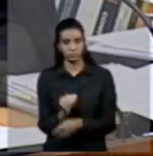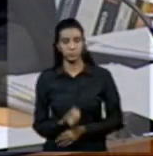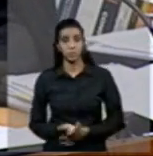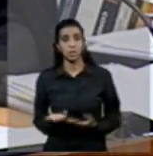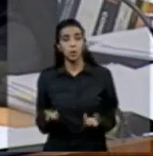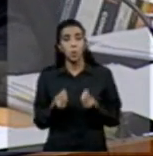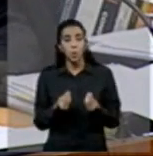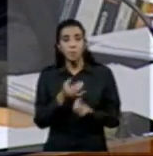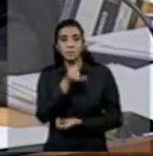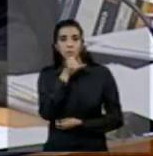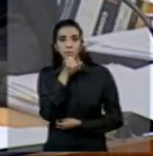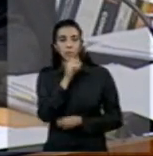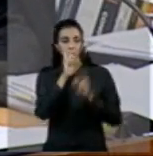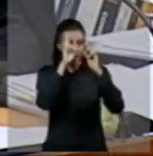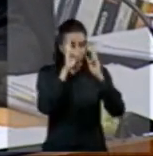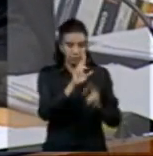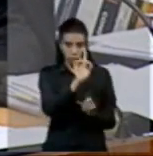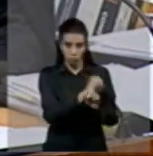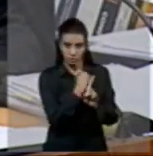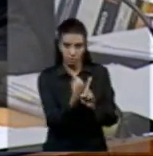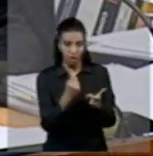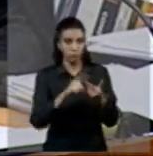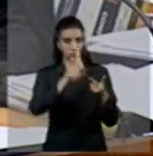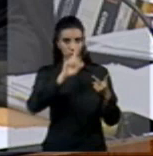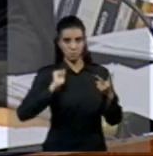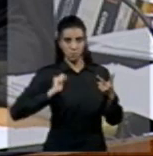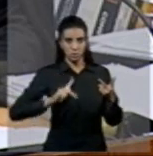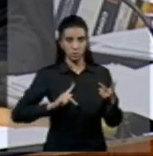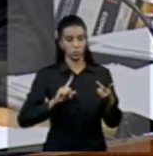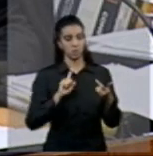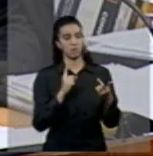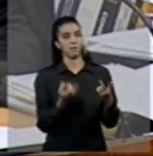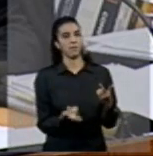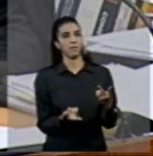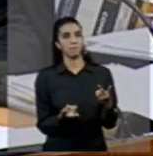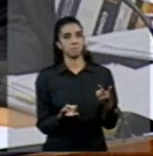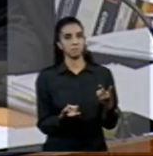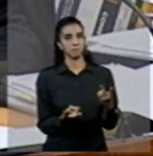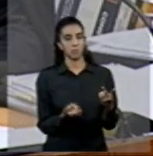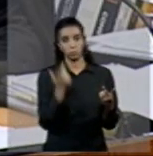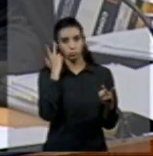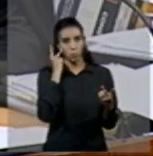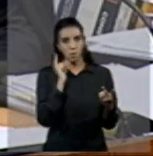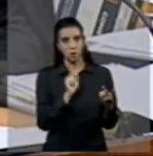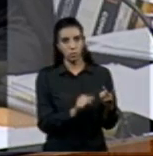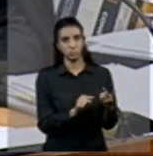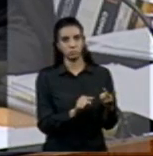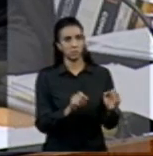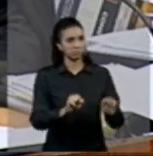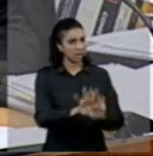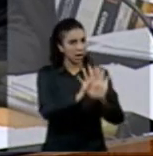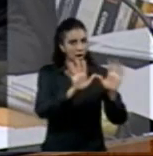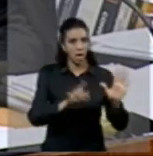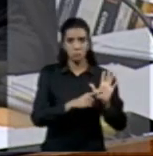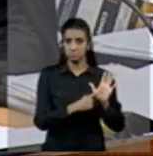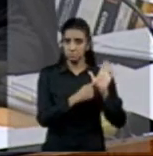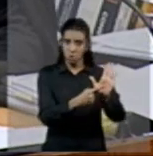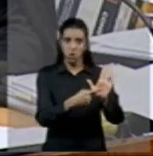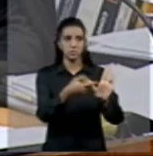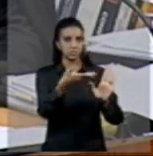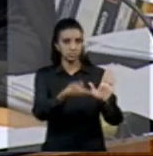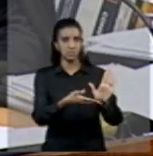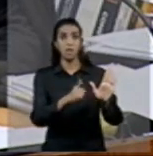sociais, respeita os direitos previdenciários, algo que é transparente porque há